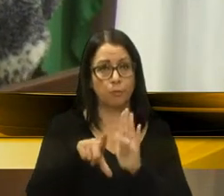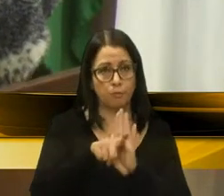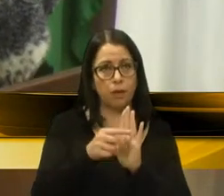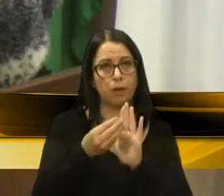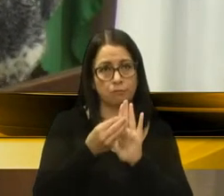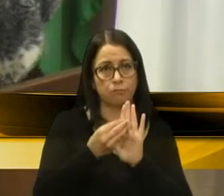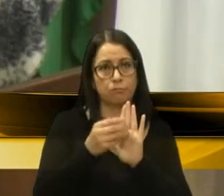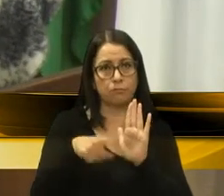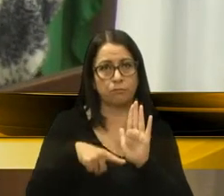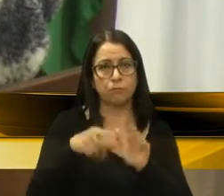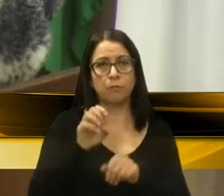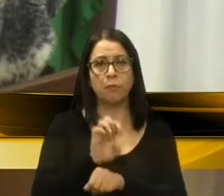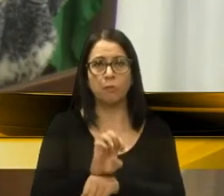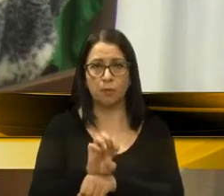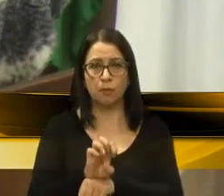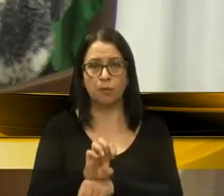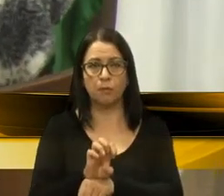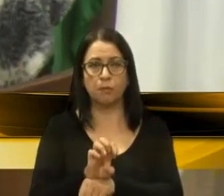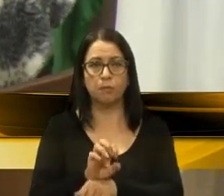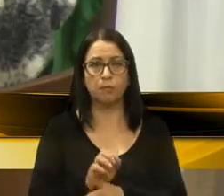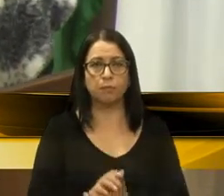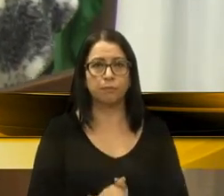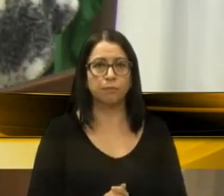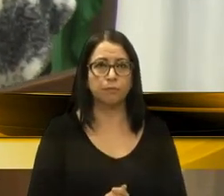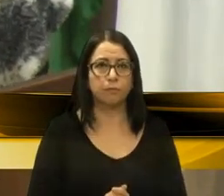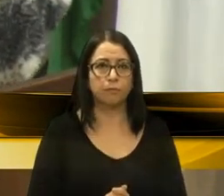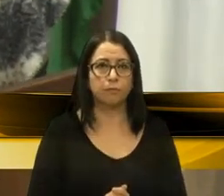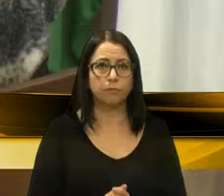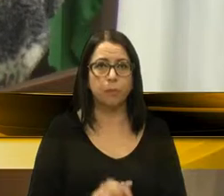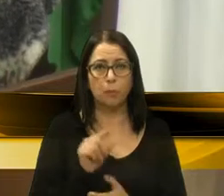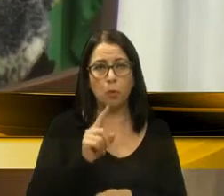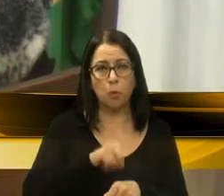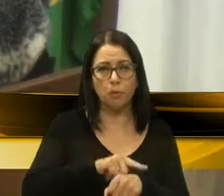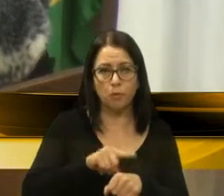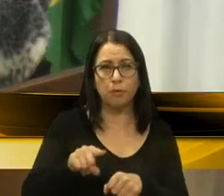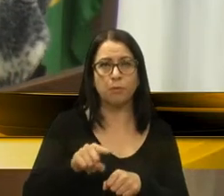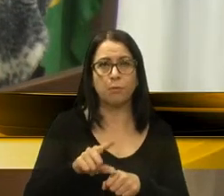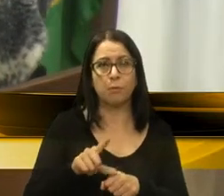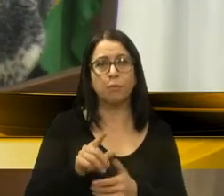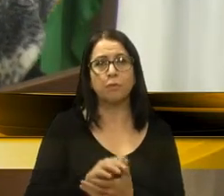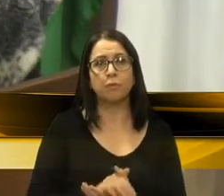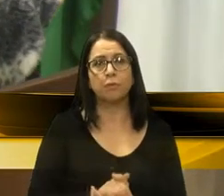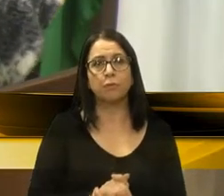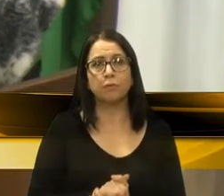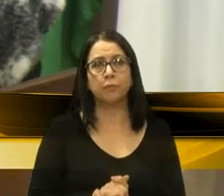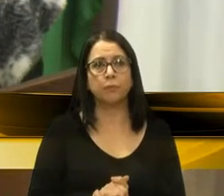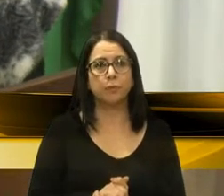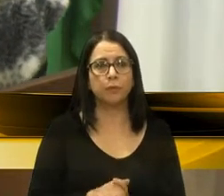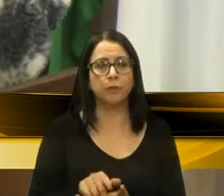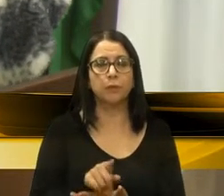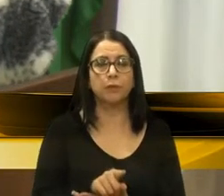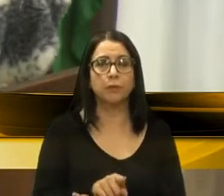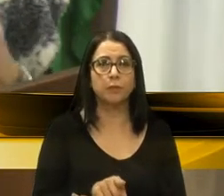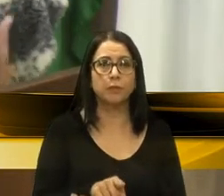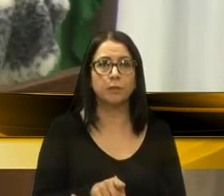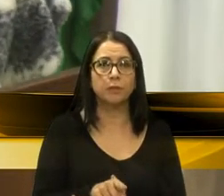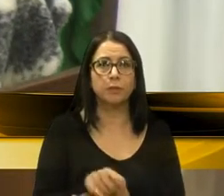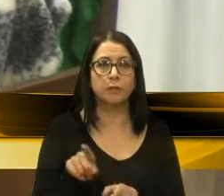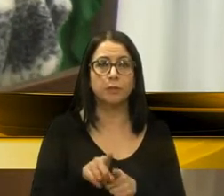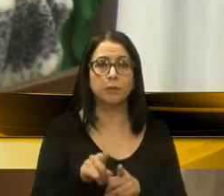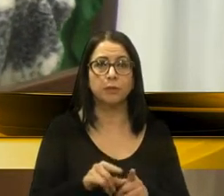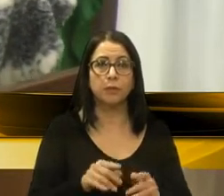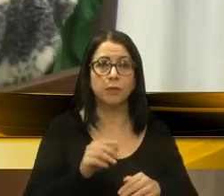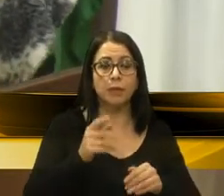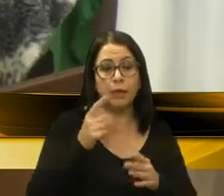legislação, existe no Estado, uma legislação bem recente que permite a construção de